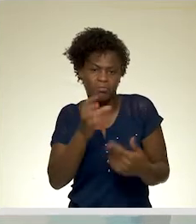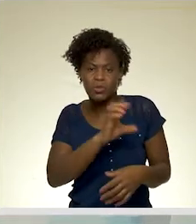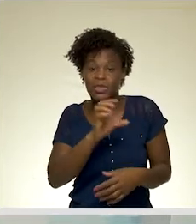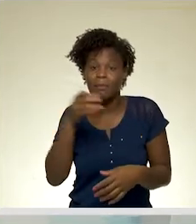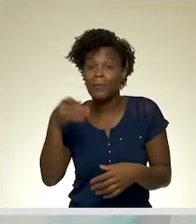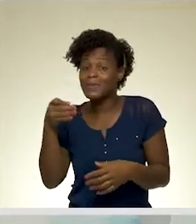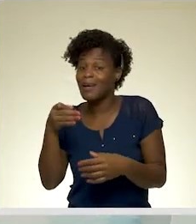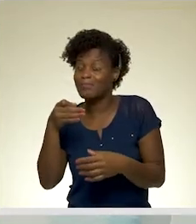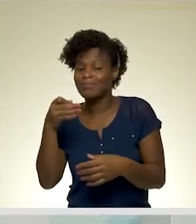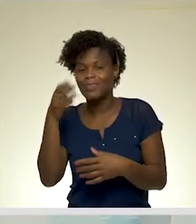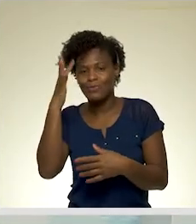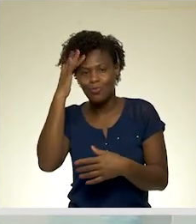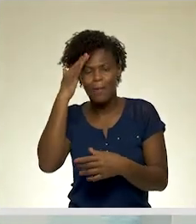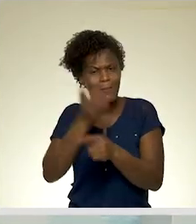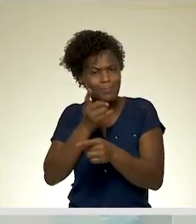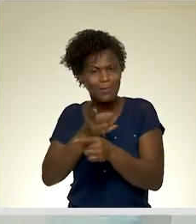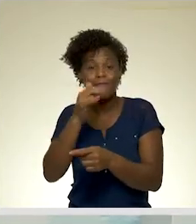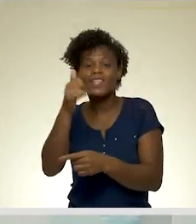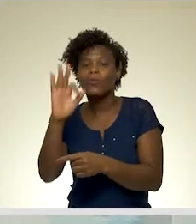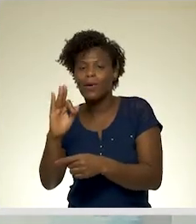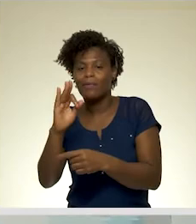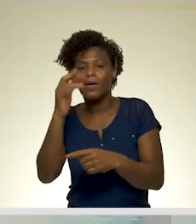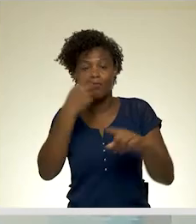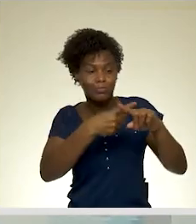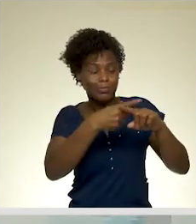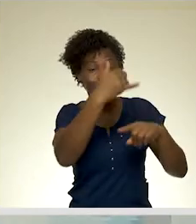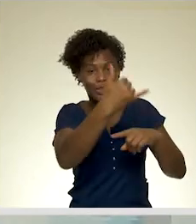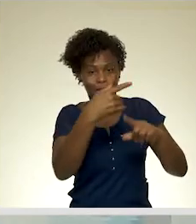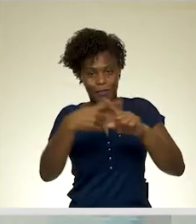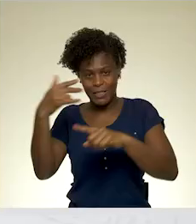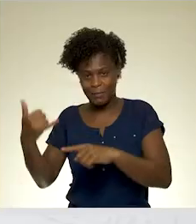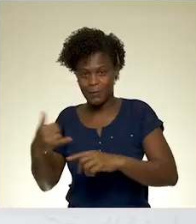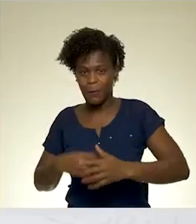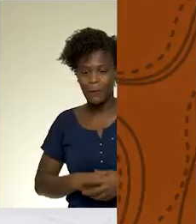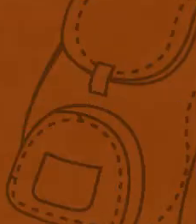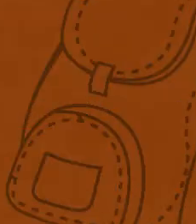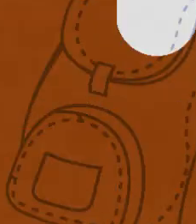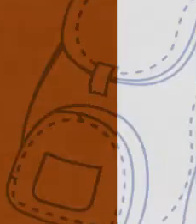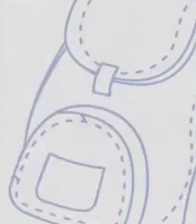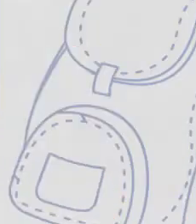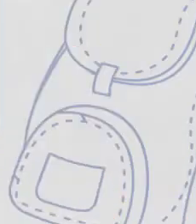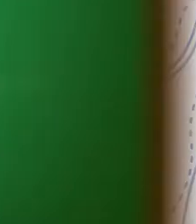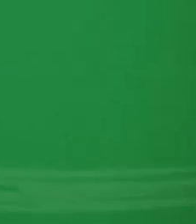da proporcionalidade é 24, que é o produto entre x e y.